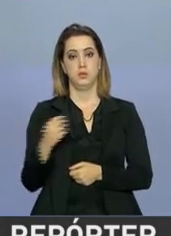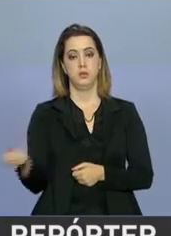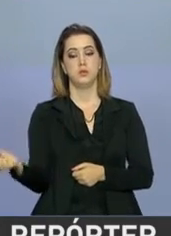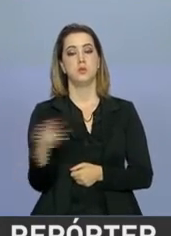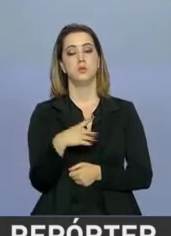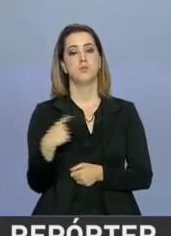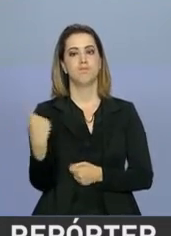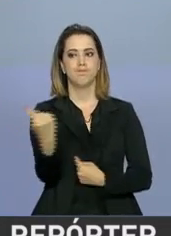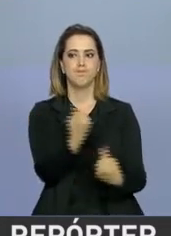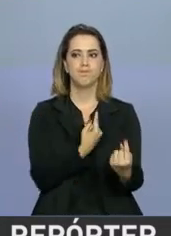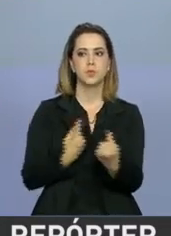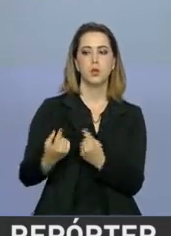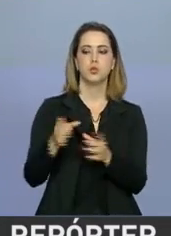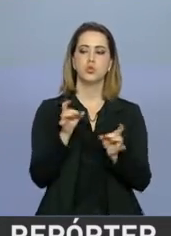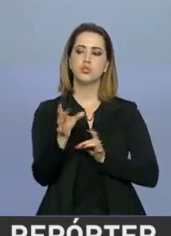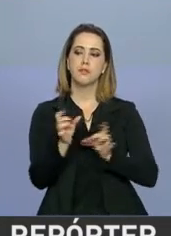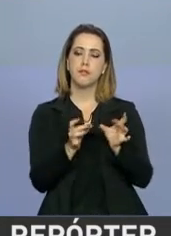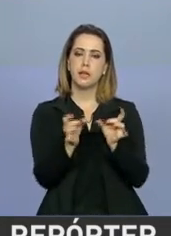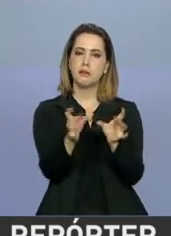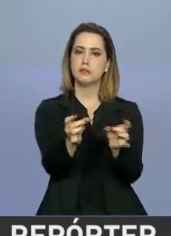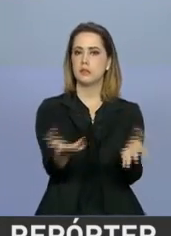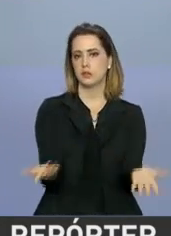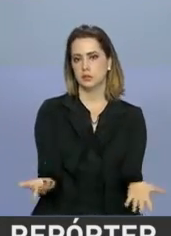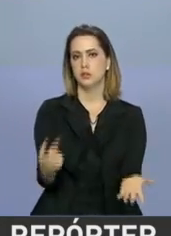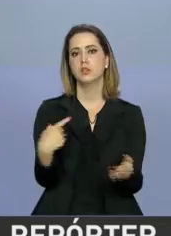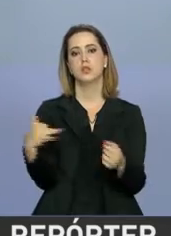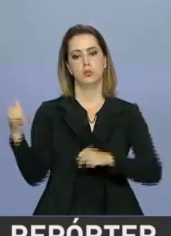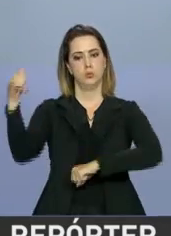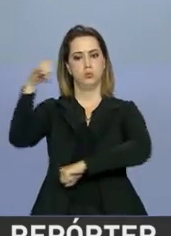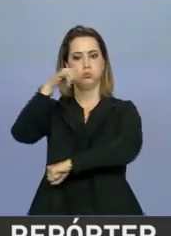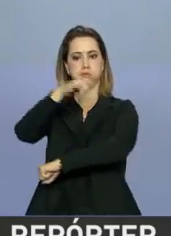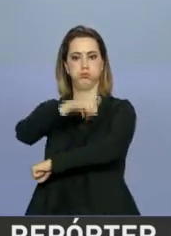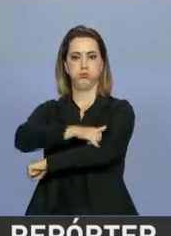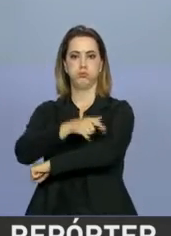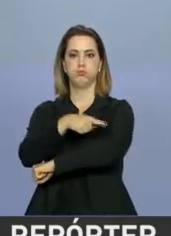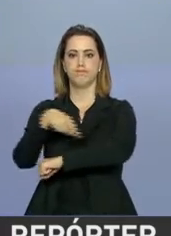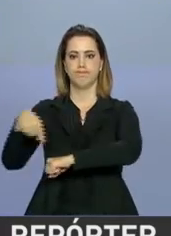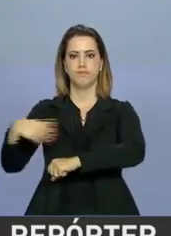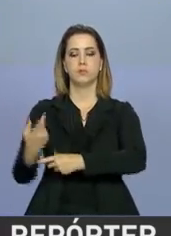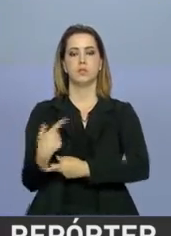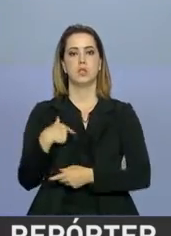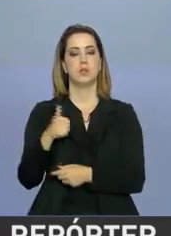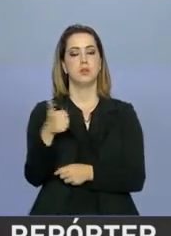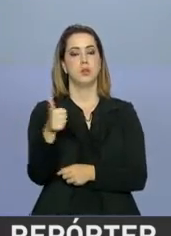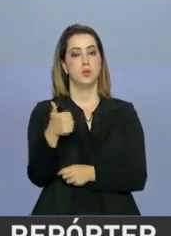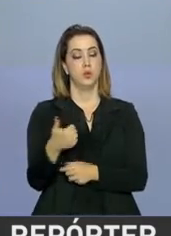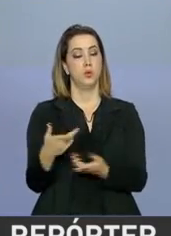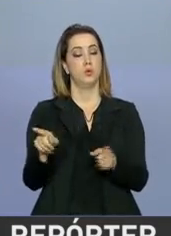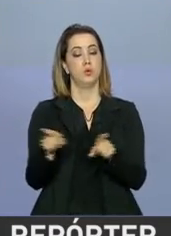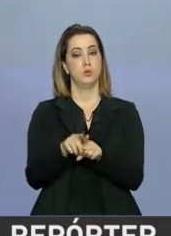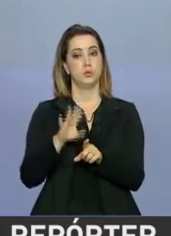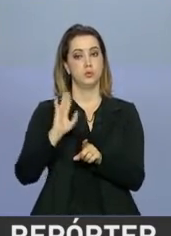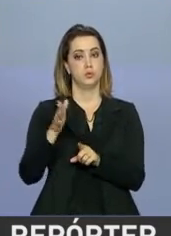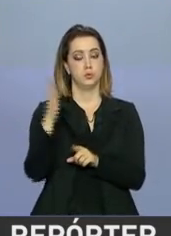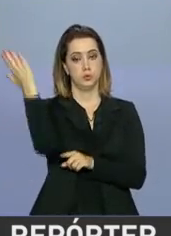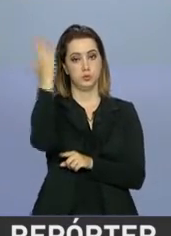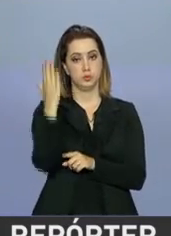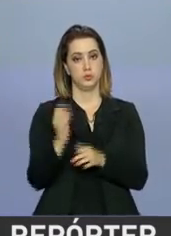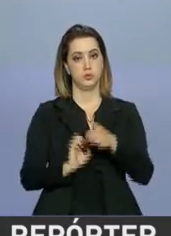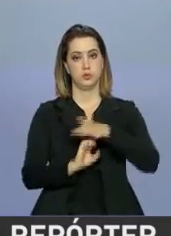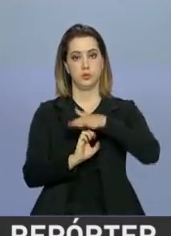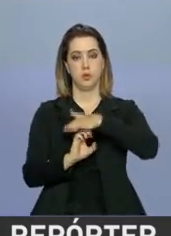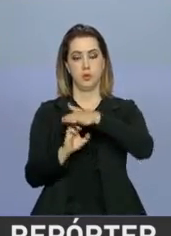aeroportos e aliado, né, à administração dos outros aeroportos pela Infraero, que é uma empresa brasileira